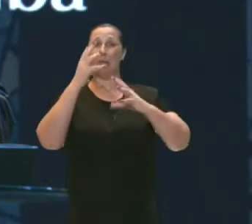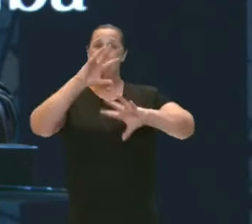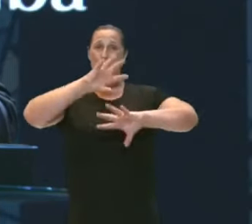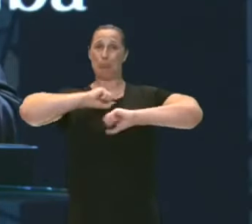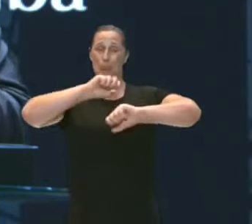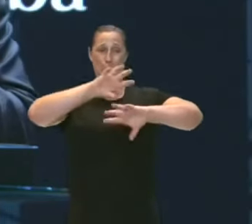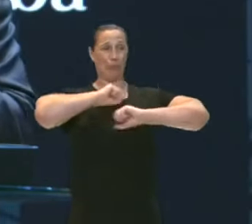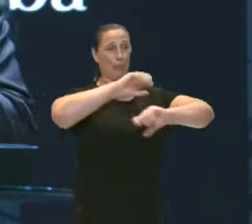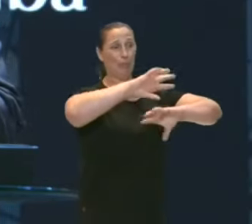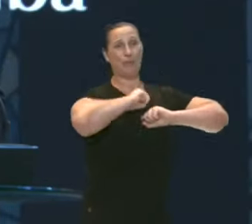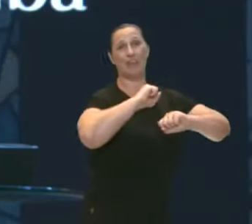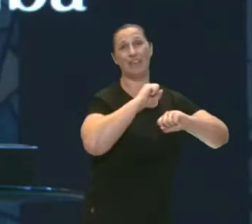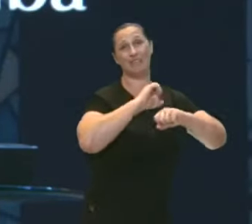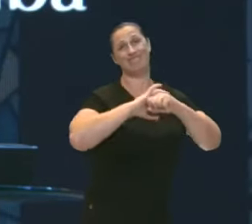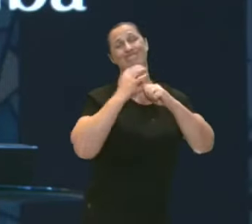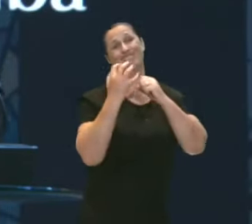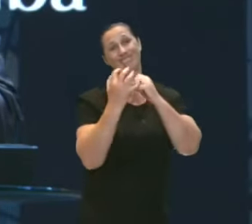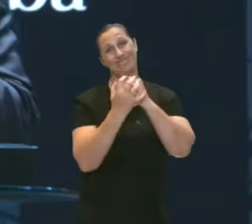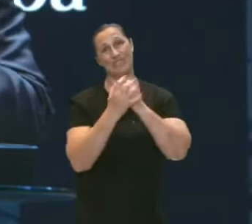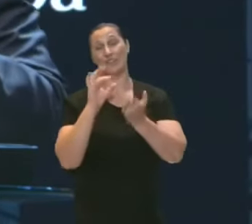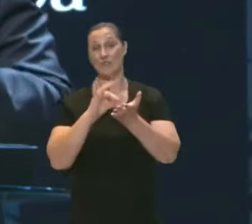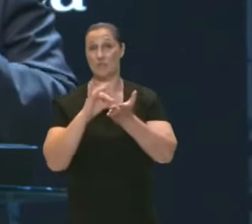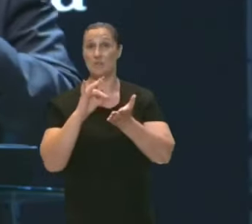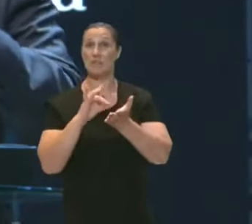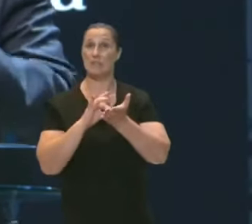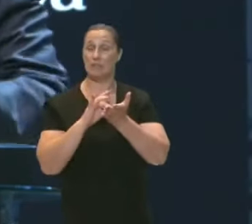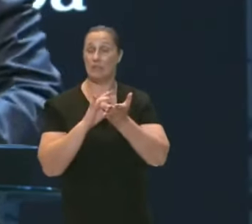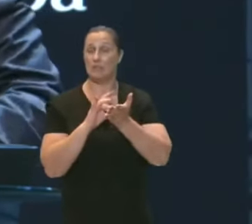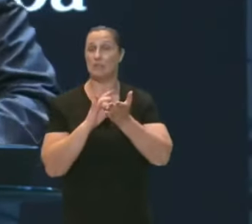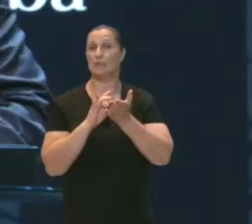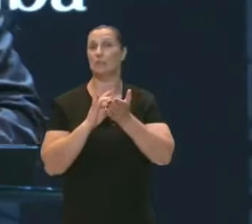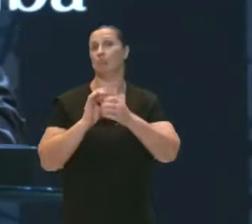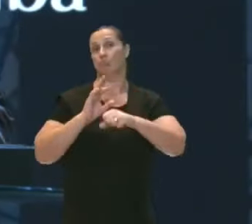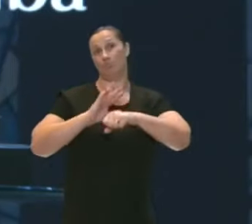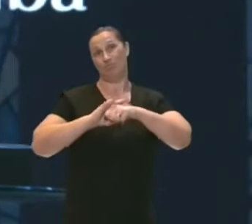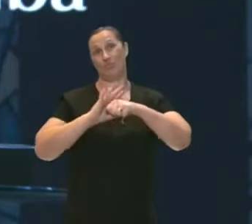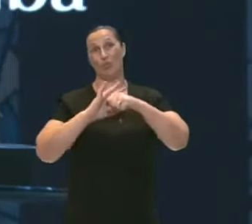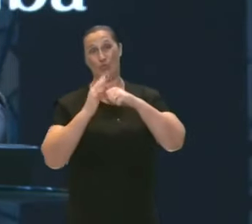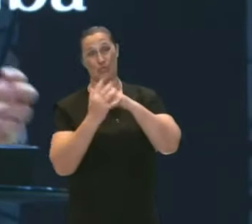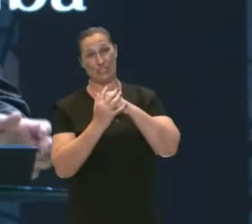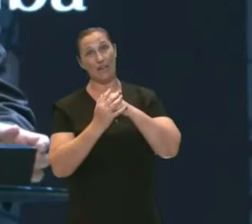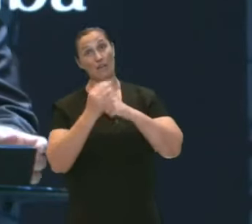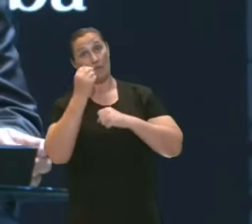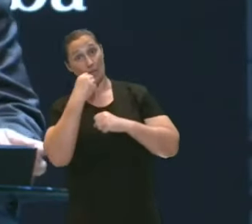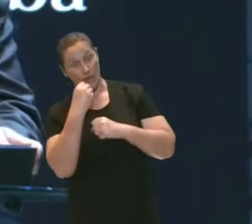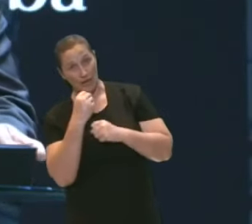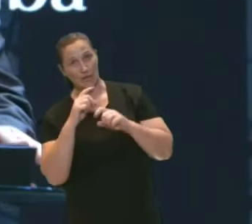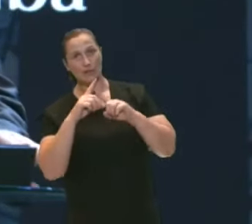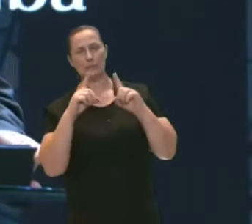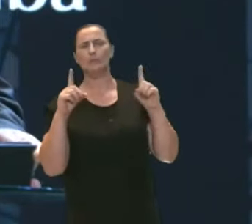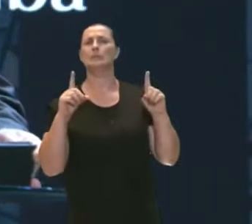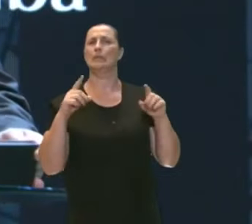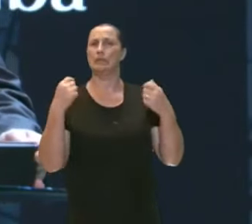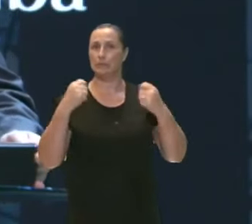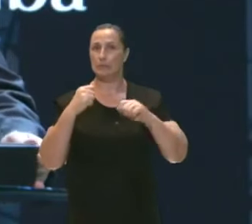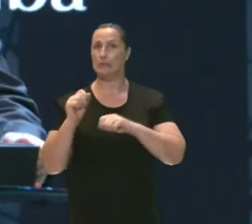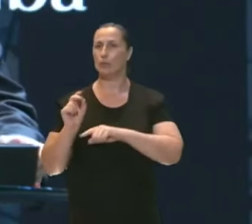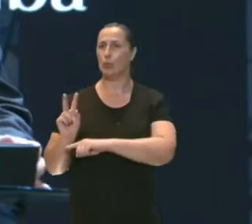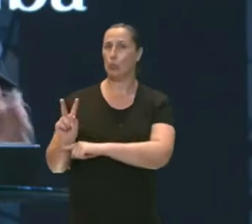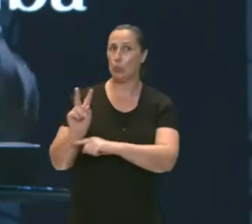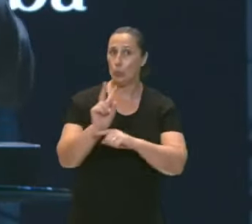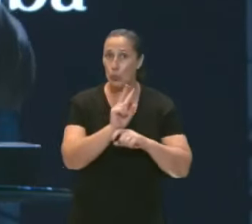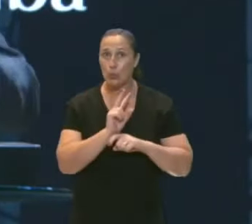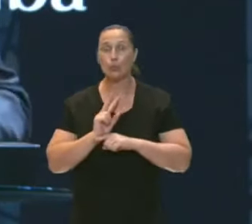isolada. E é verdade que a enfermidade está de certa maneira mais fraca, mas ela ainda inspira cuidados, e muita gente